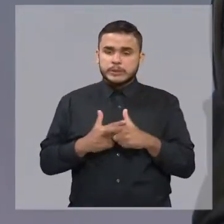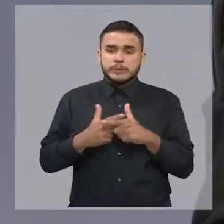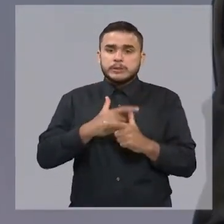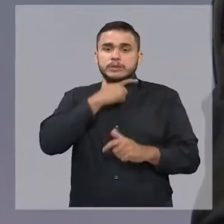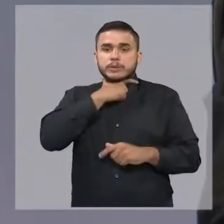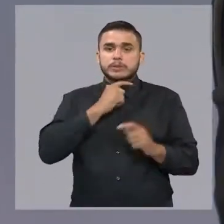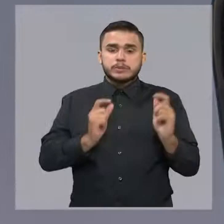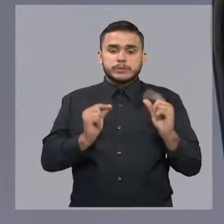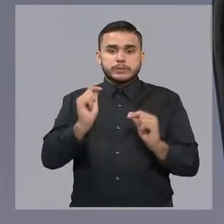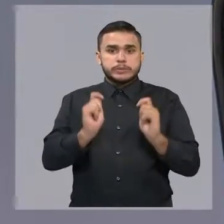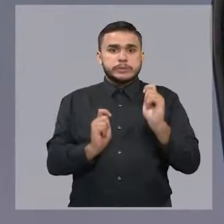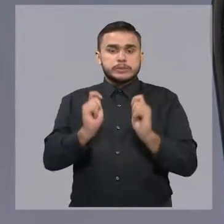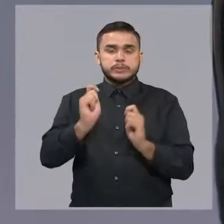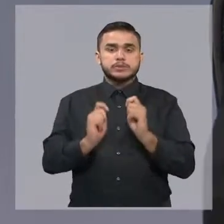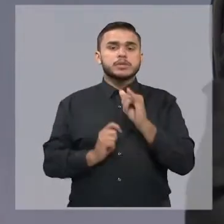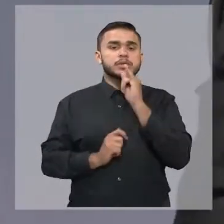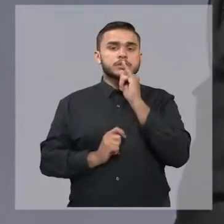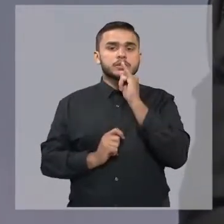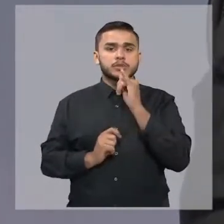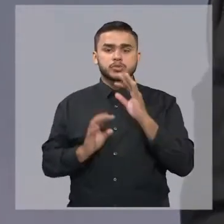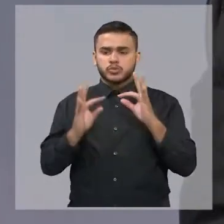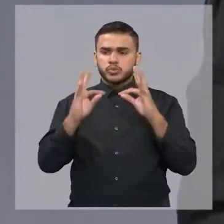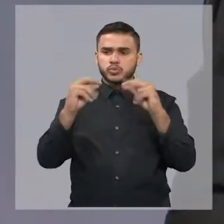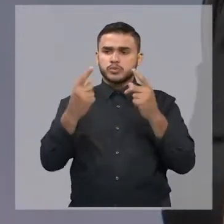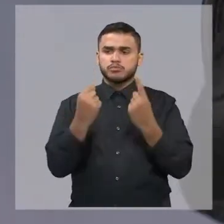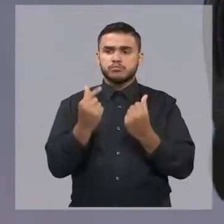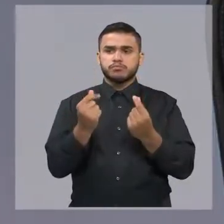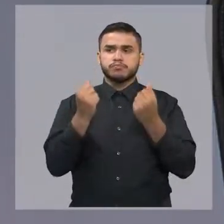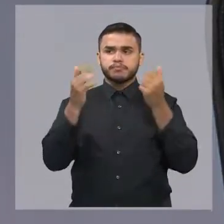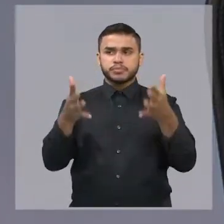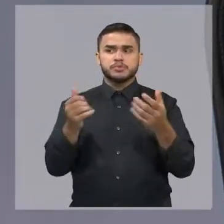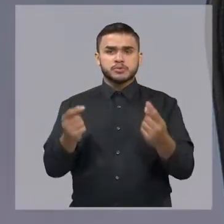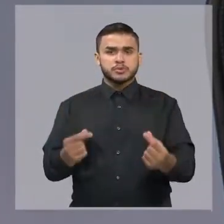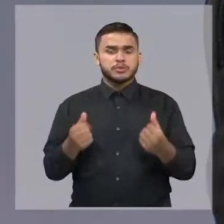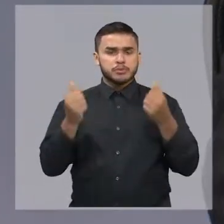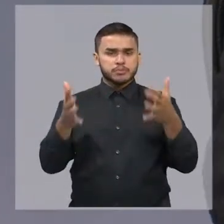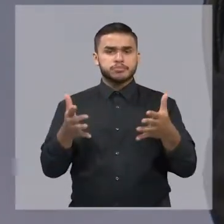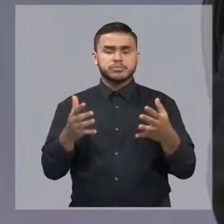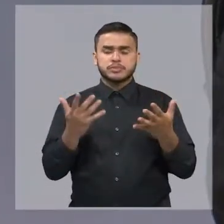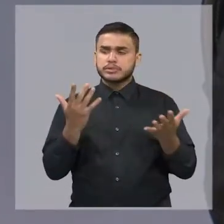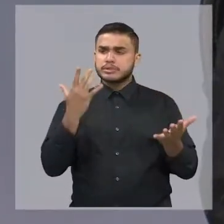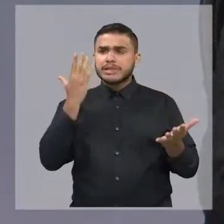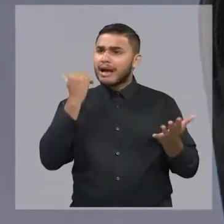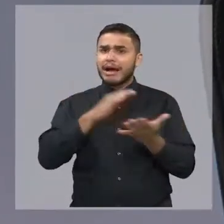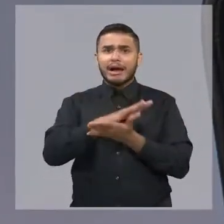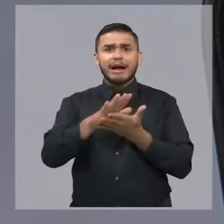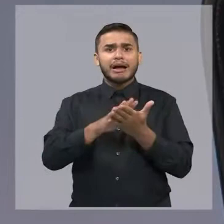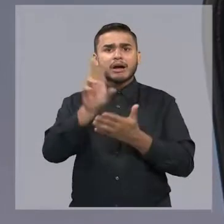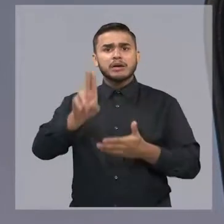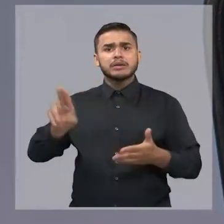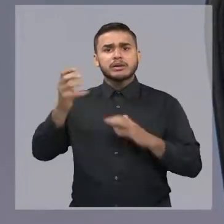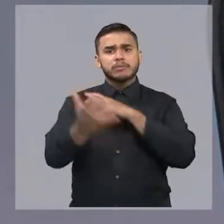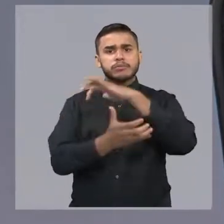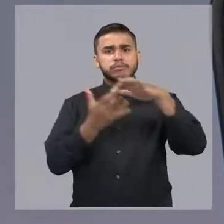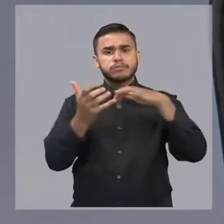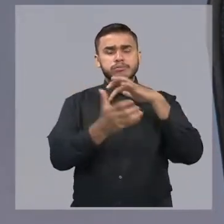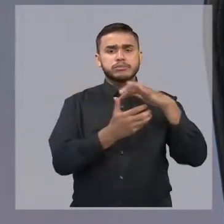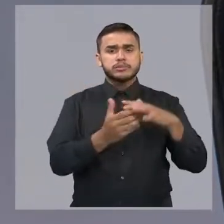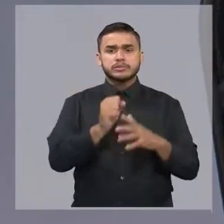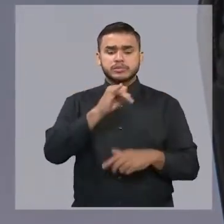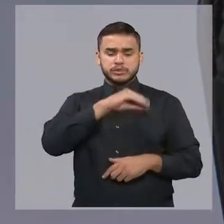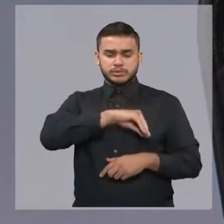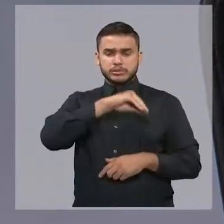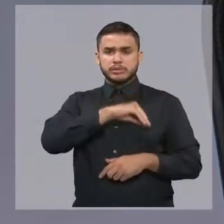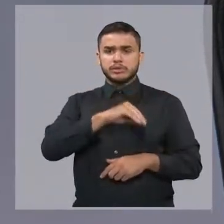falava nada. Quando o presidente da República estava gastando dinheiro, não tinha ninguém na universidade fazendo greve contra aumento de salário para funcionário